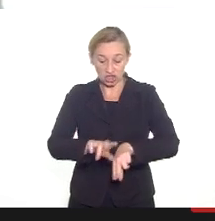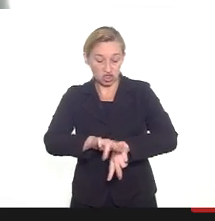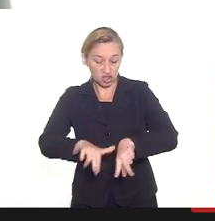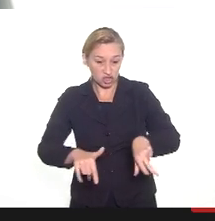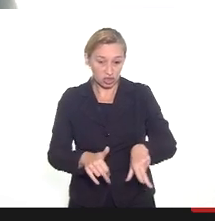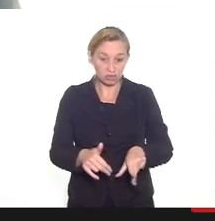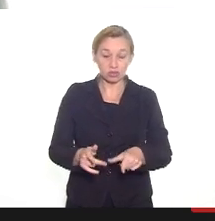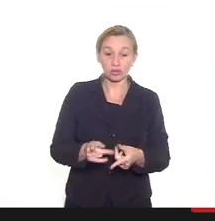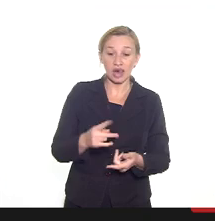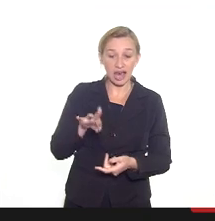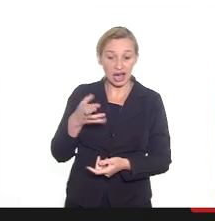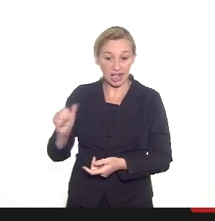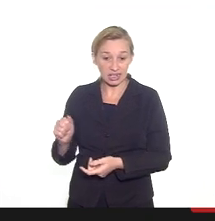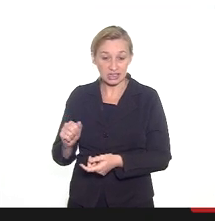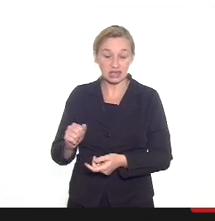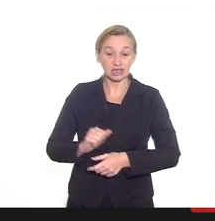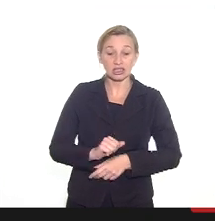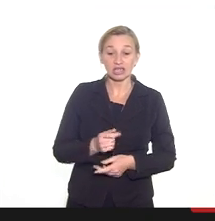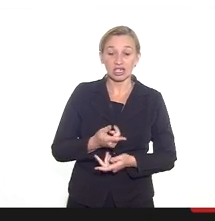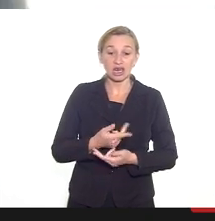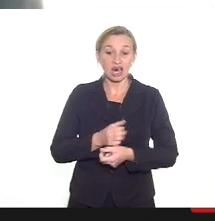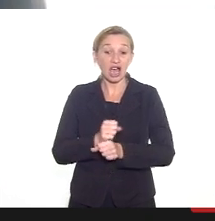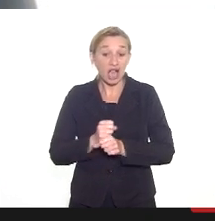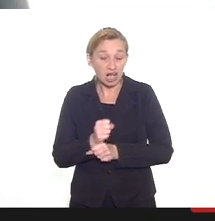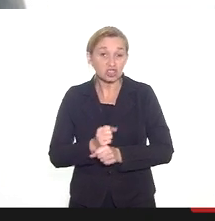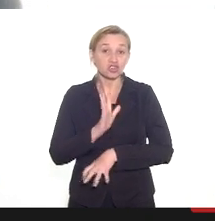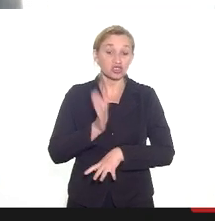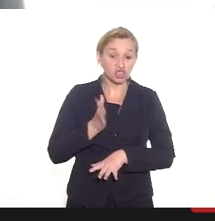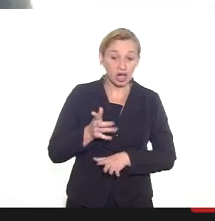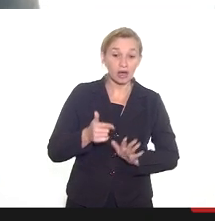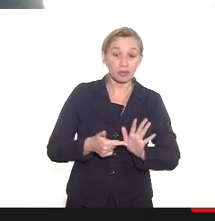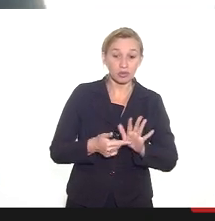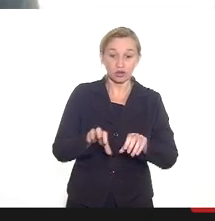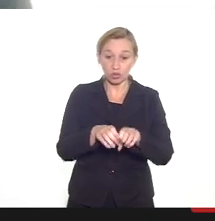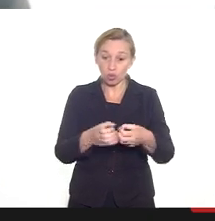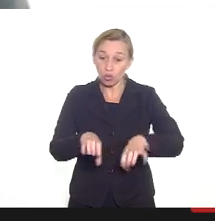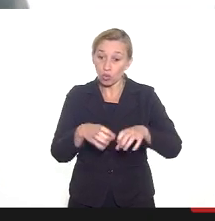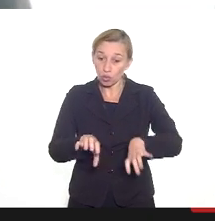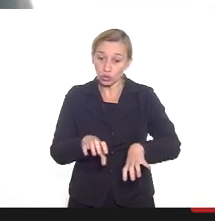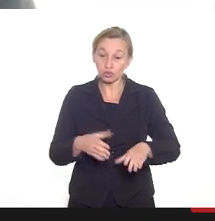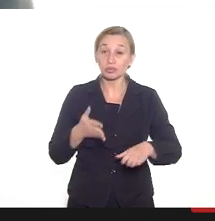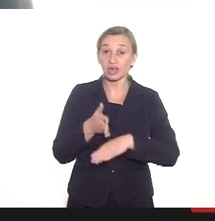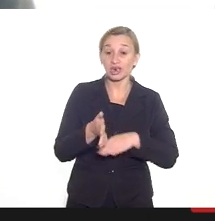raça, classe, há muito tempo já constam dos concursos para ingresso